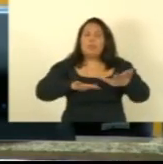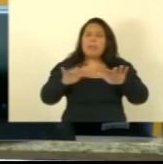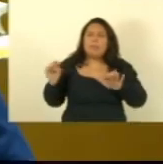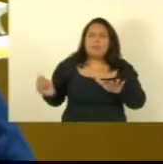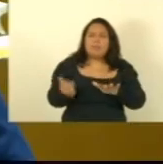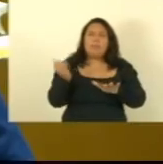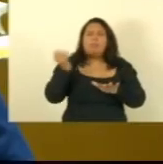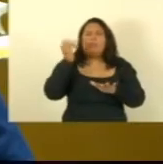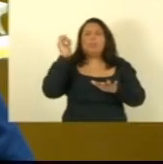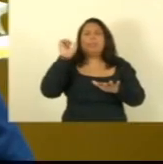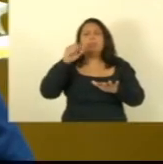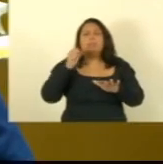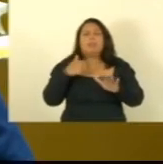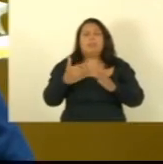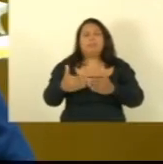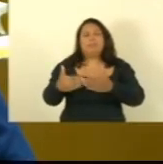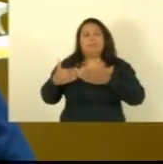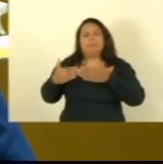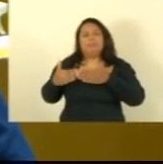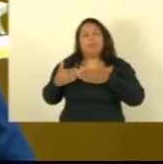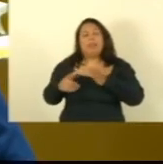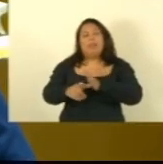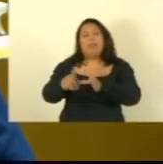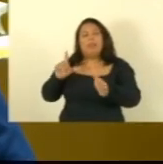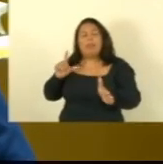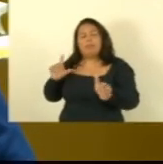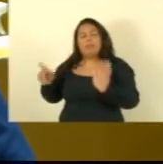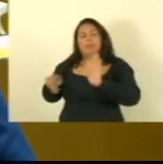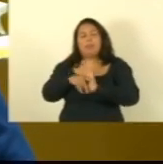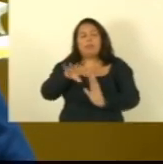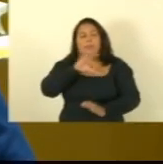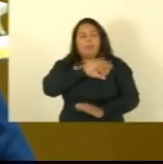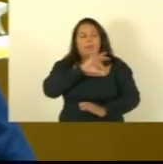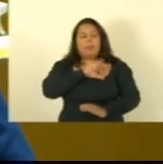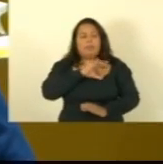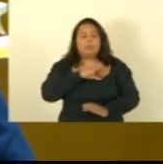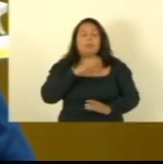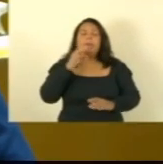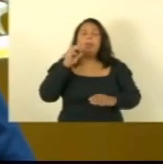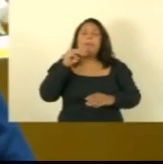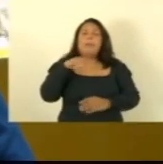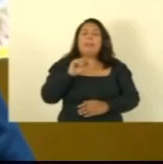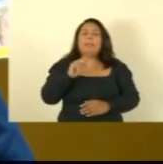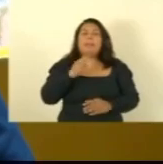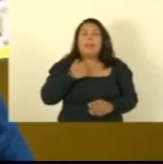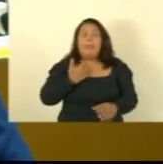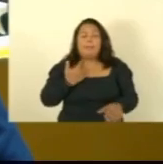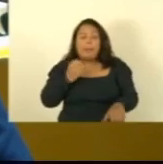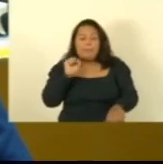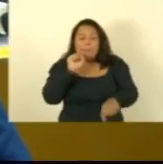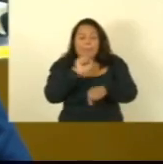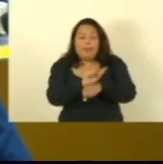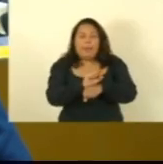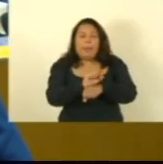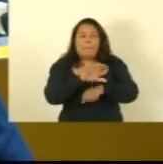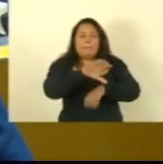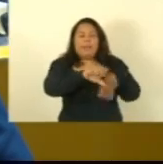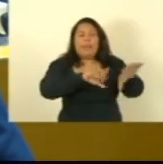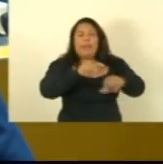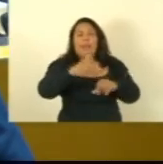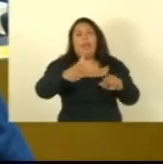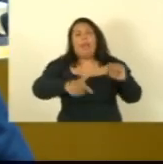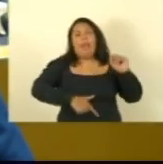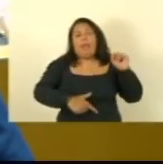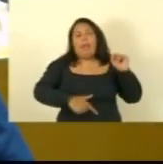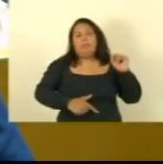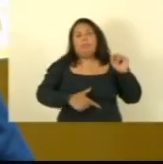importante, preventivamente, nas polícias militar e polícia civil do Estado do Espírito Santo, para a apreensão das armas de fogo,